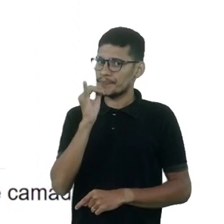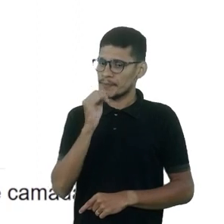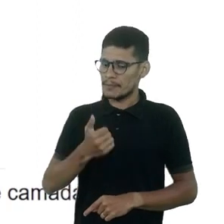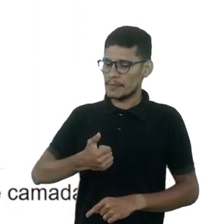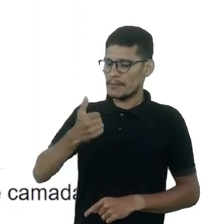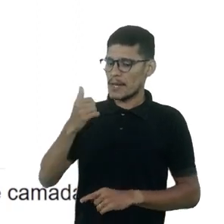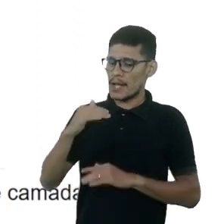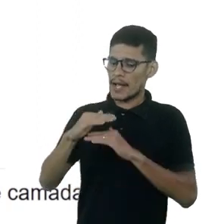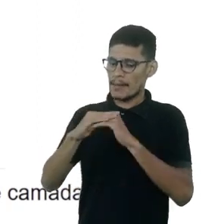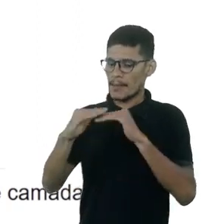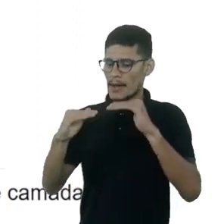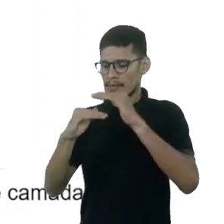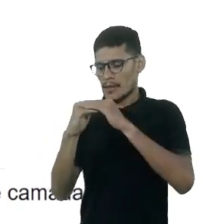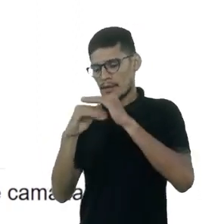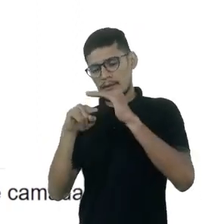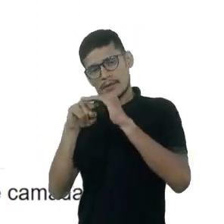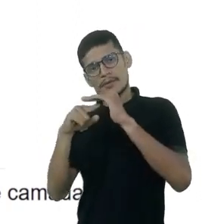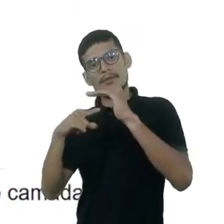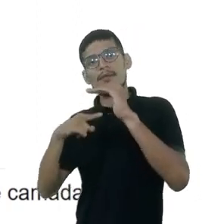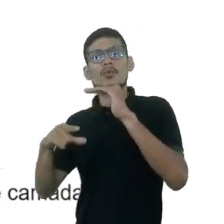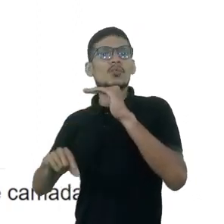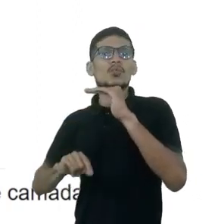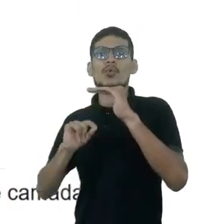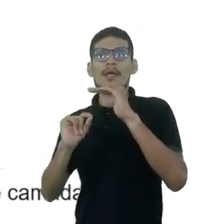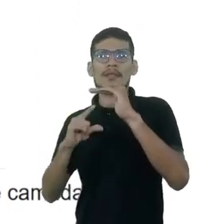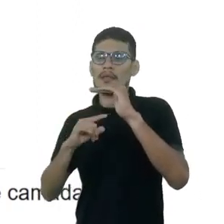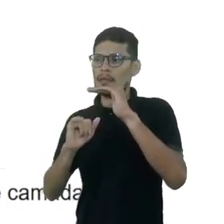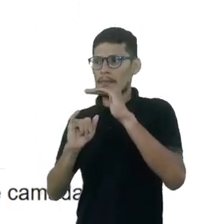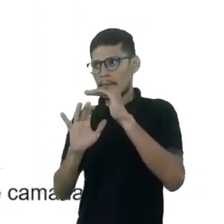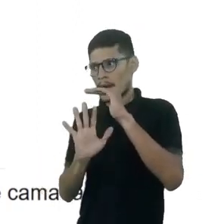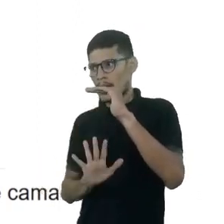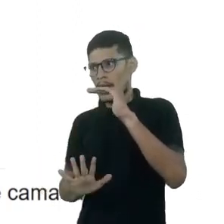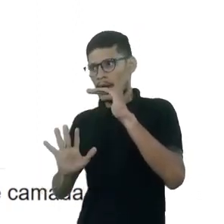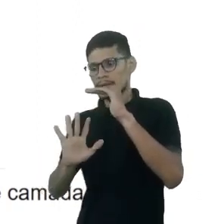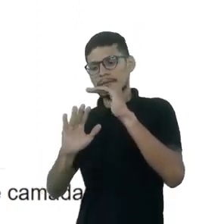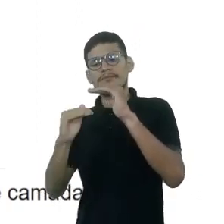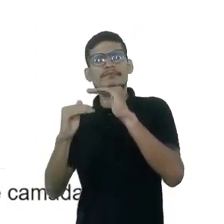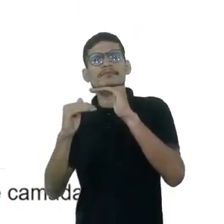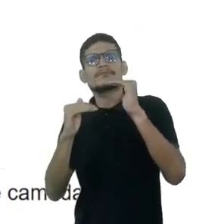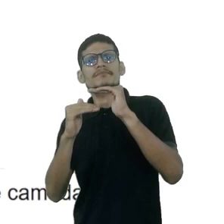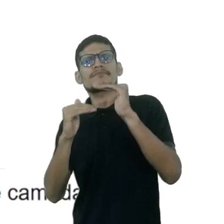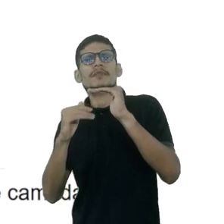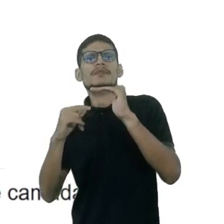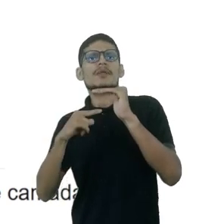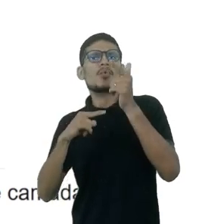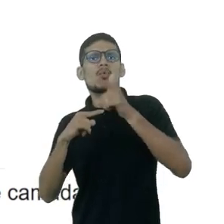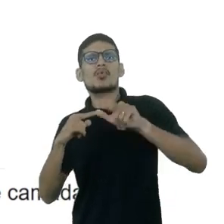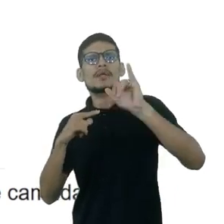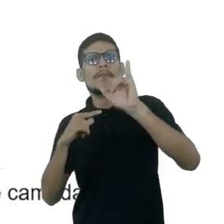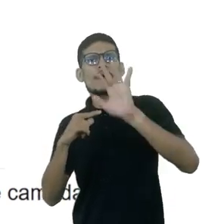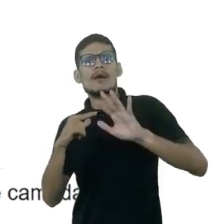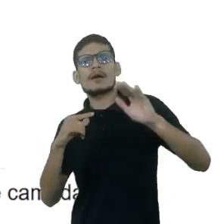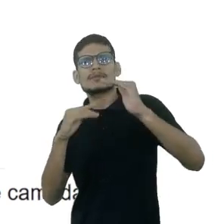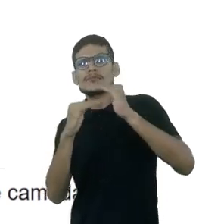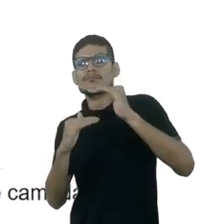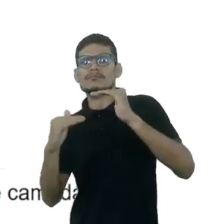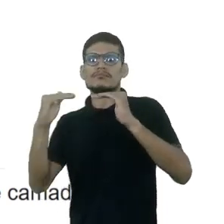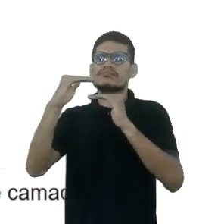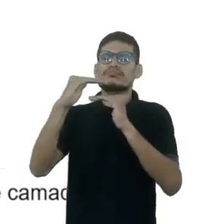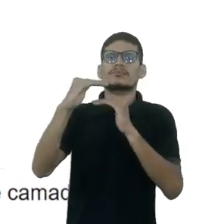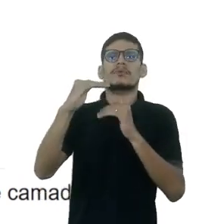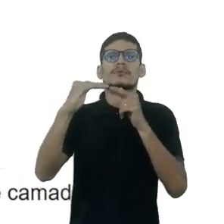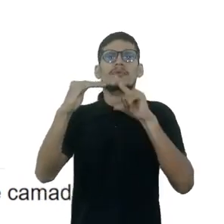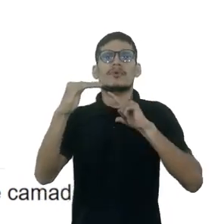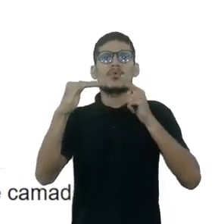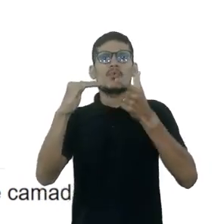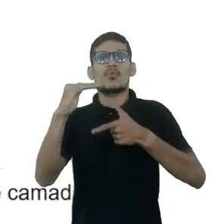de baixo, a gente tem o quê? Uma figura. Na segunda, a gente já tem outra, né? Na terceira, a